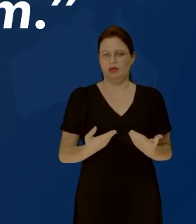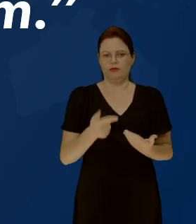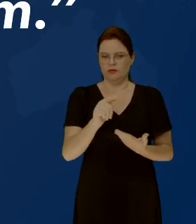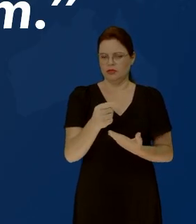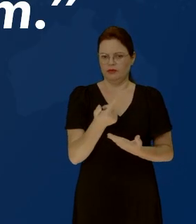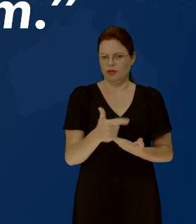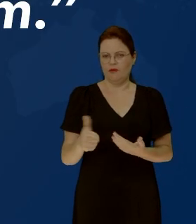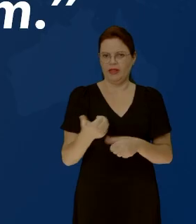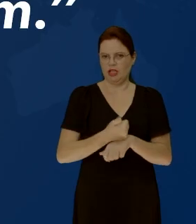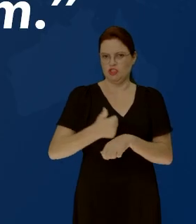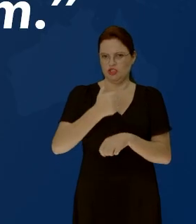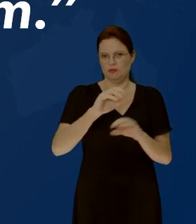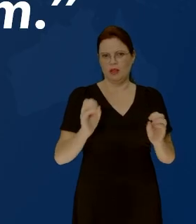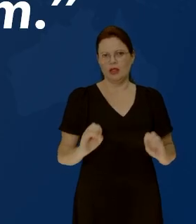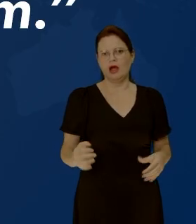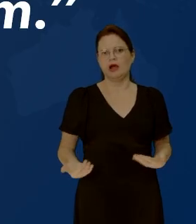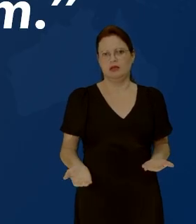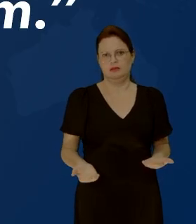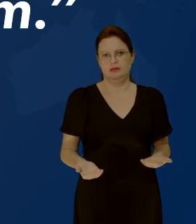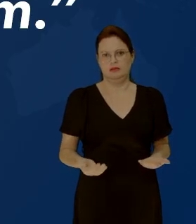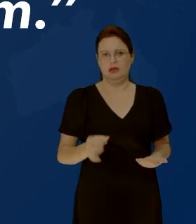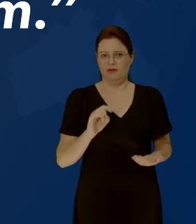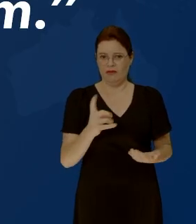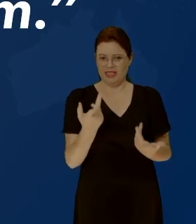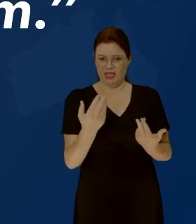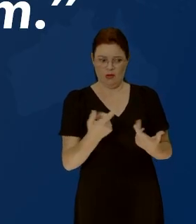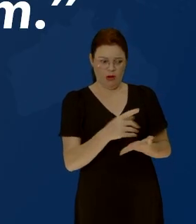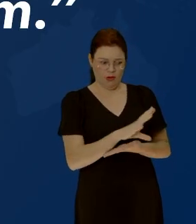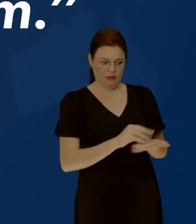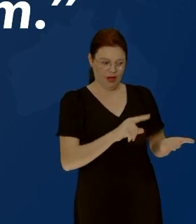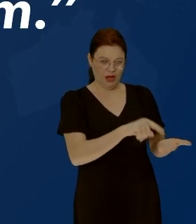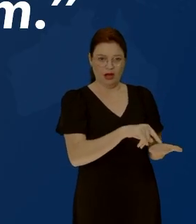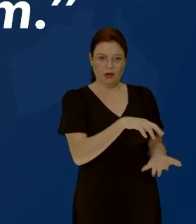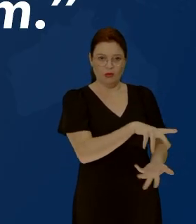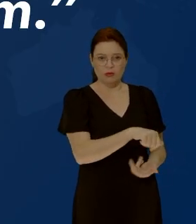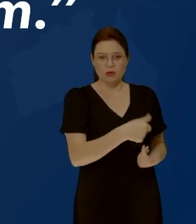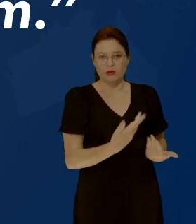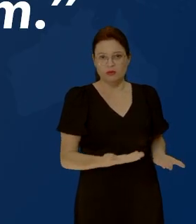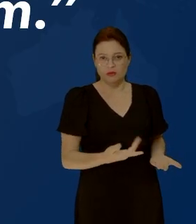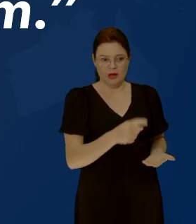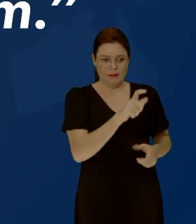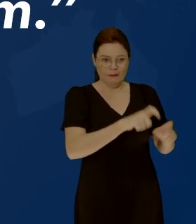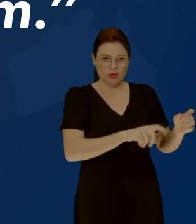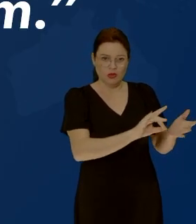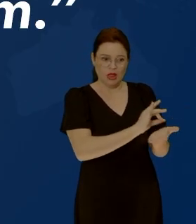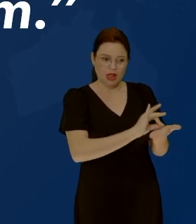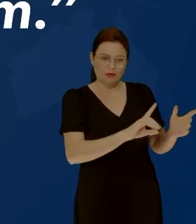isso fica com os noias. Com os noias.